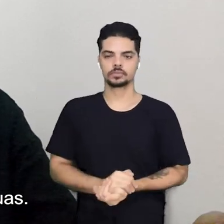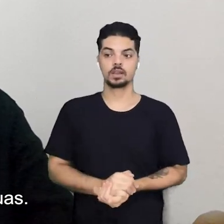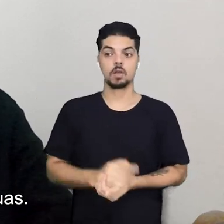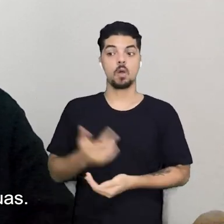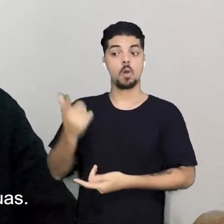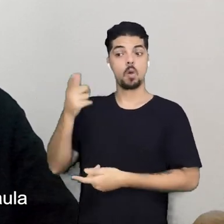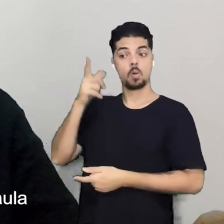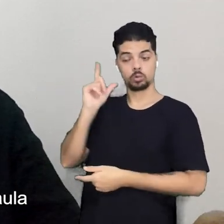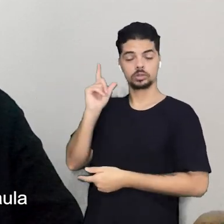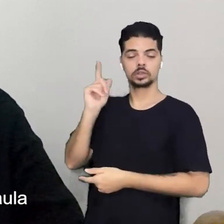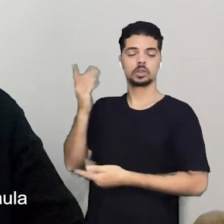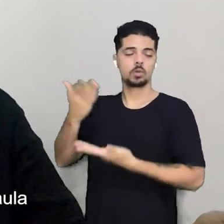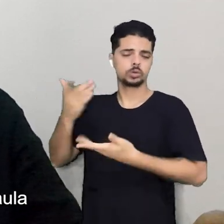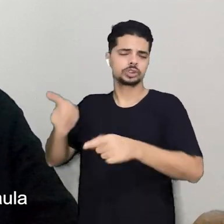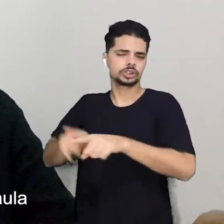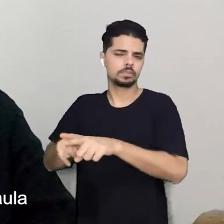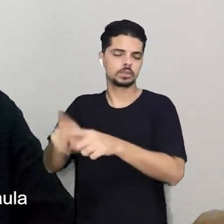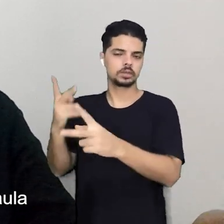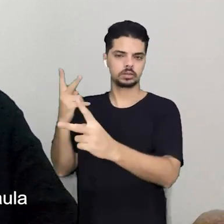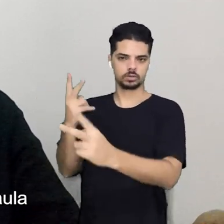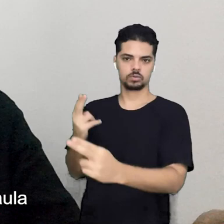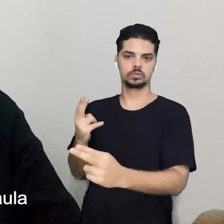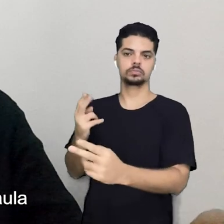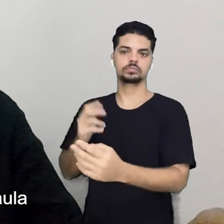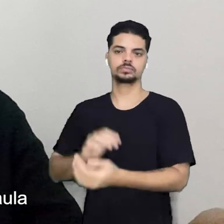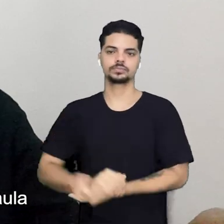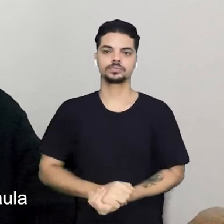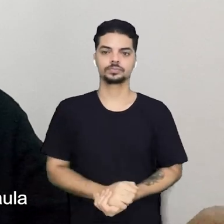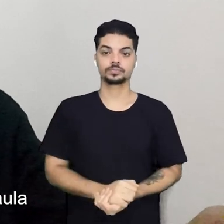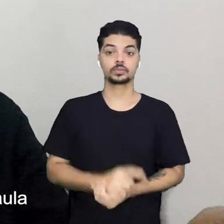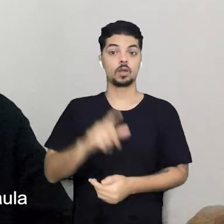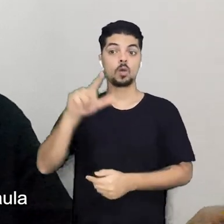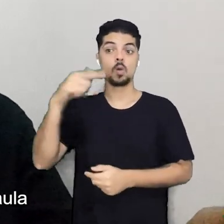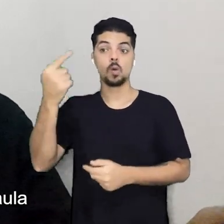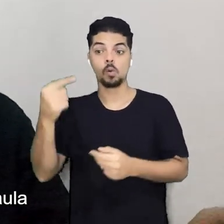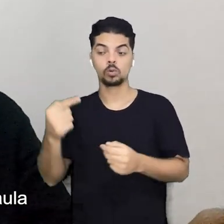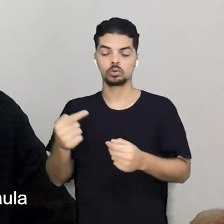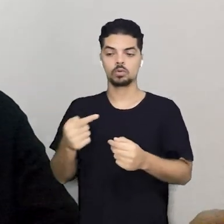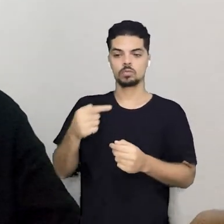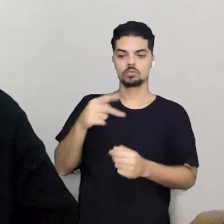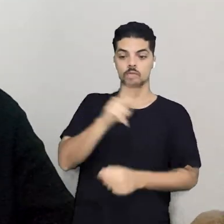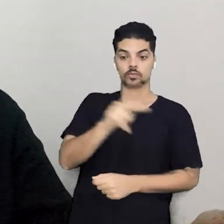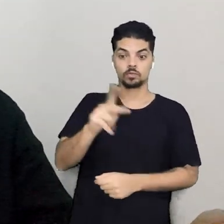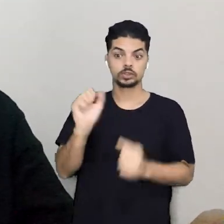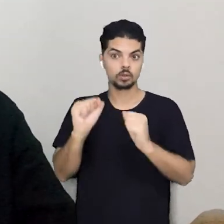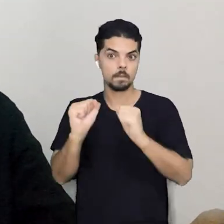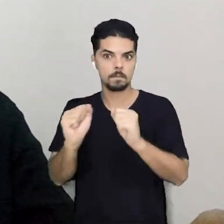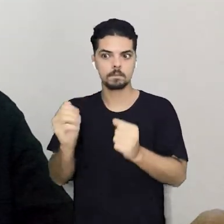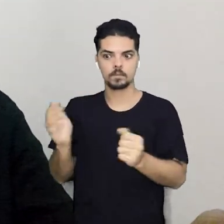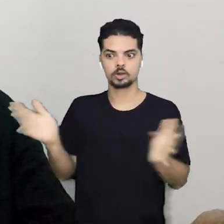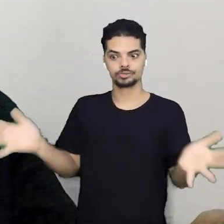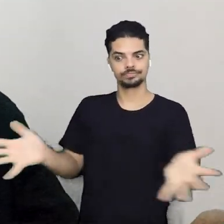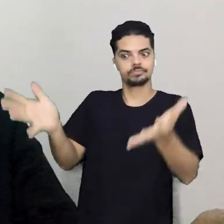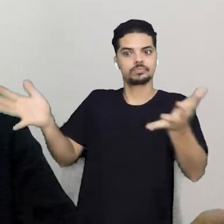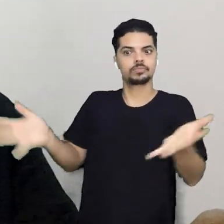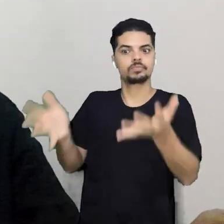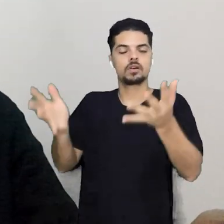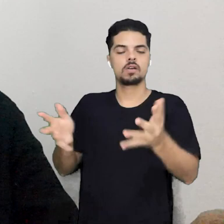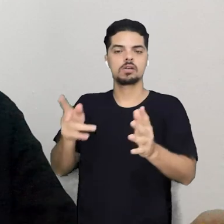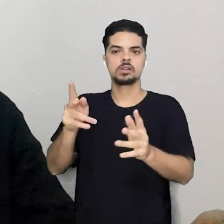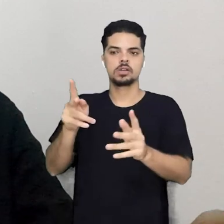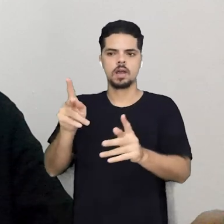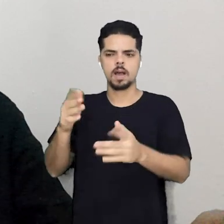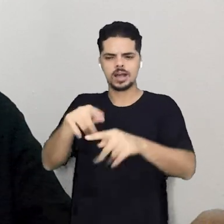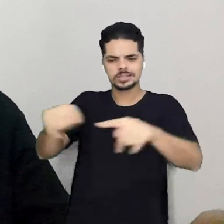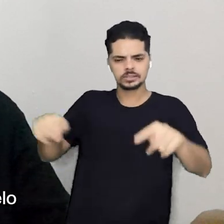atividade são duas. A primeira é que o professor ele deve promover um debate em sala de aula acerca da liberdade de imprensa no contexto